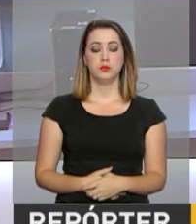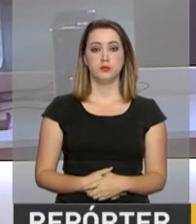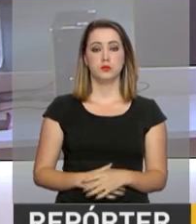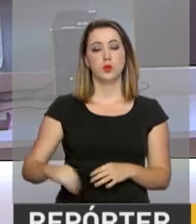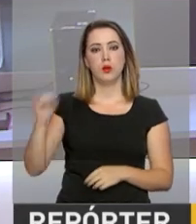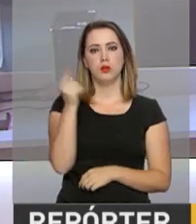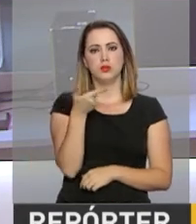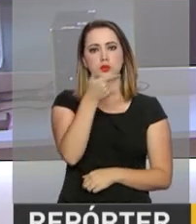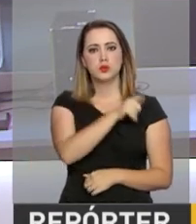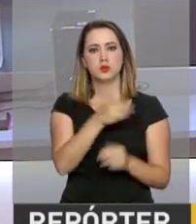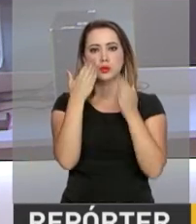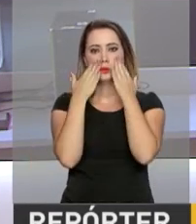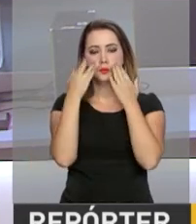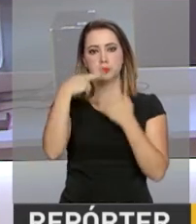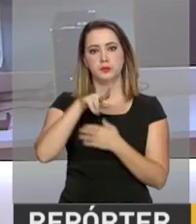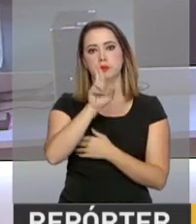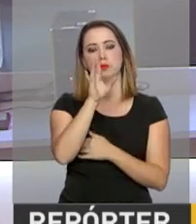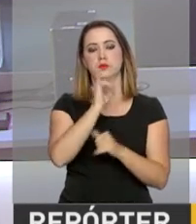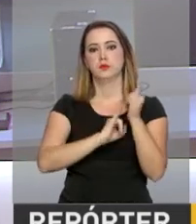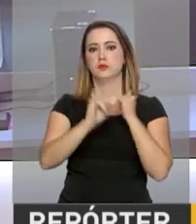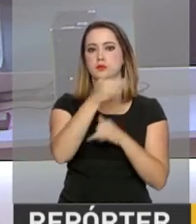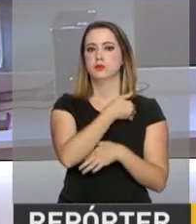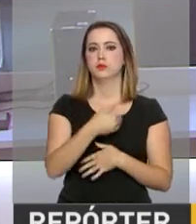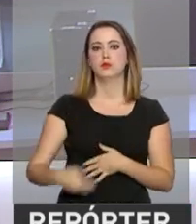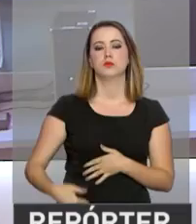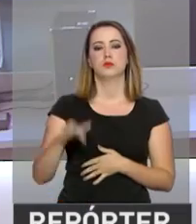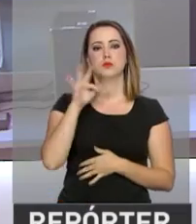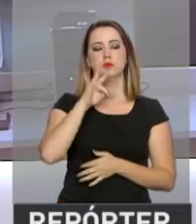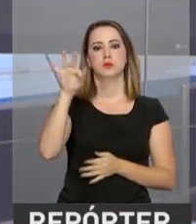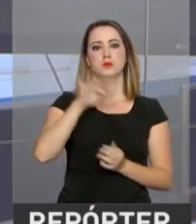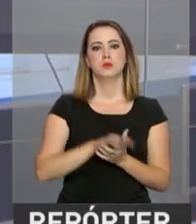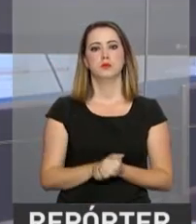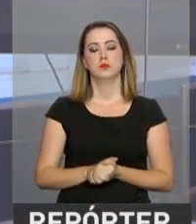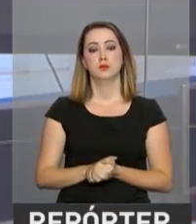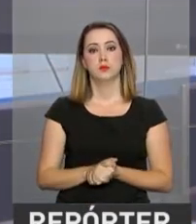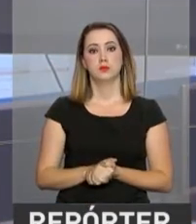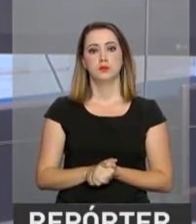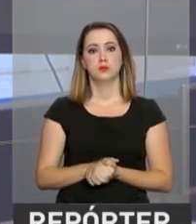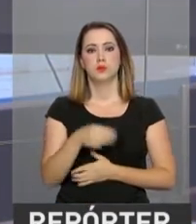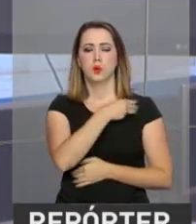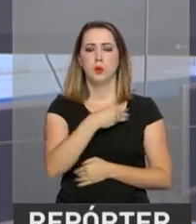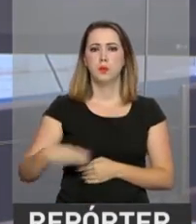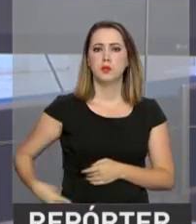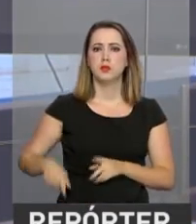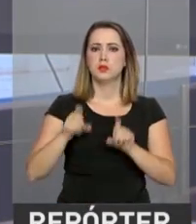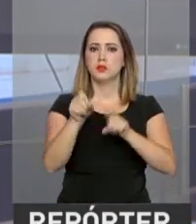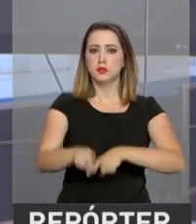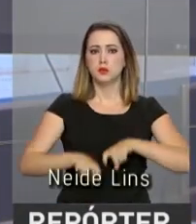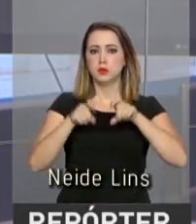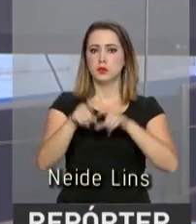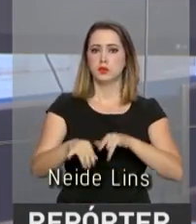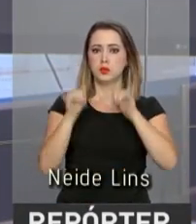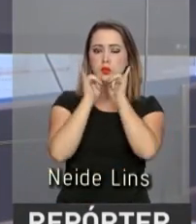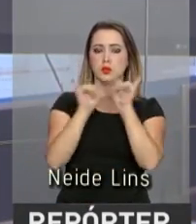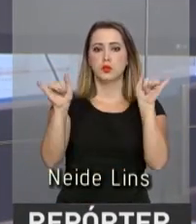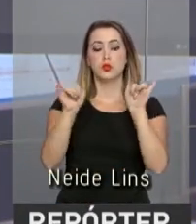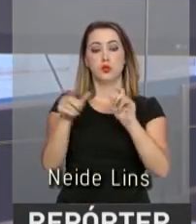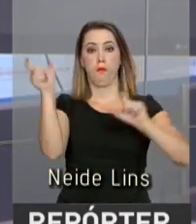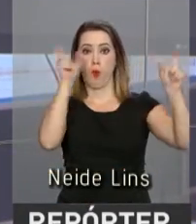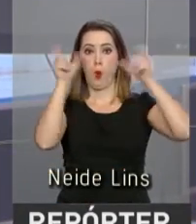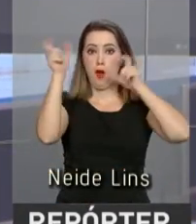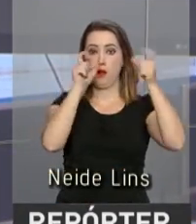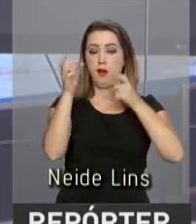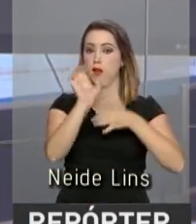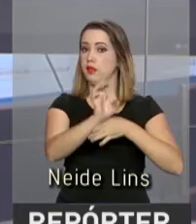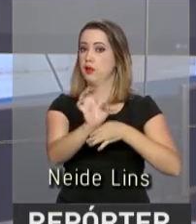Olá, estamos de volta com o repórter NBR e as notícias do governo federal. O Ministério da Agricultura divulgou nota de alerta para